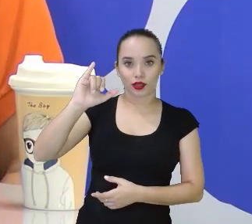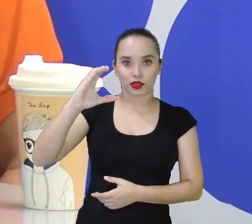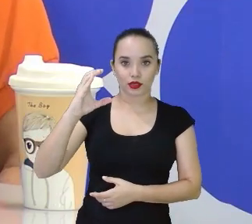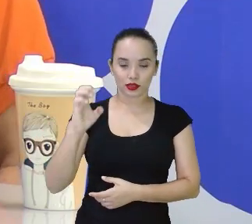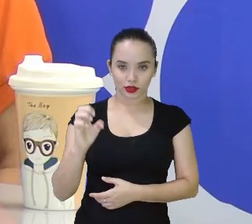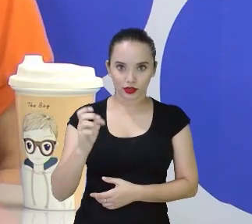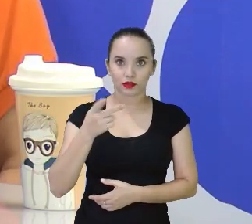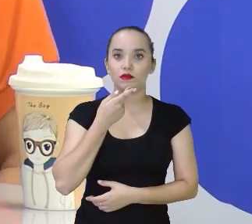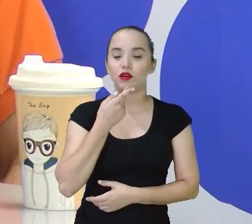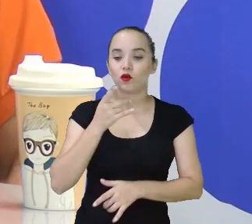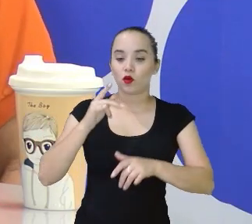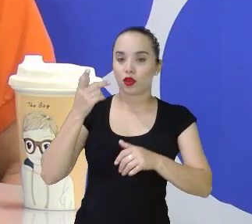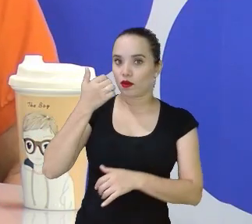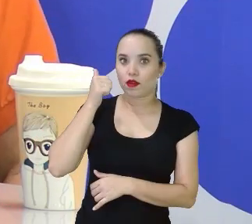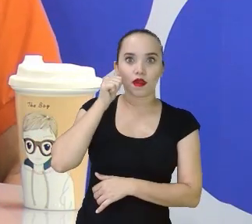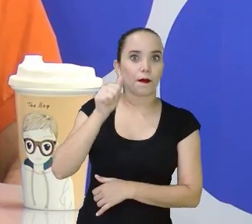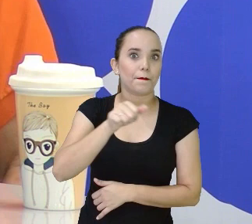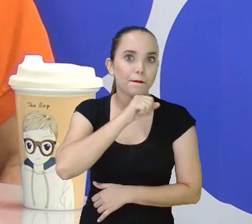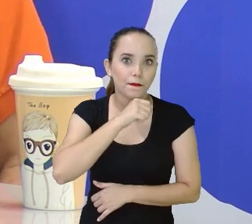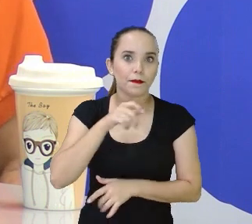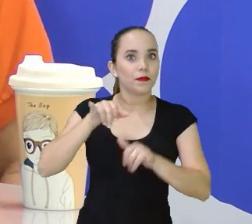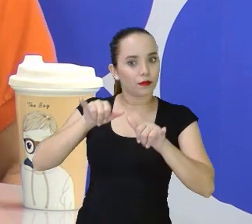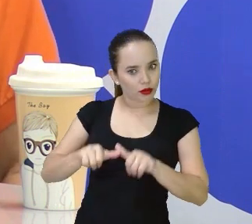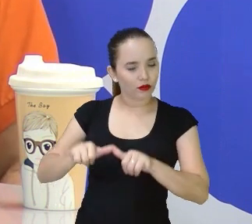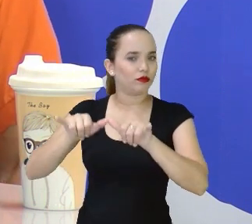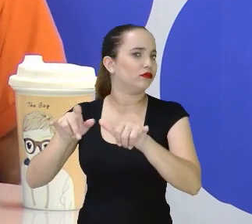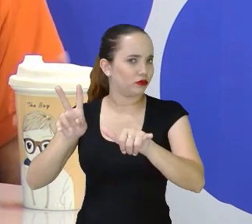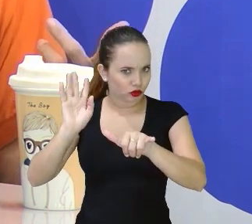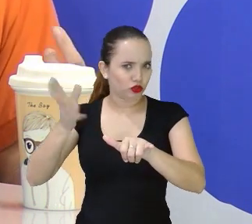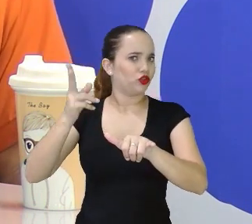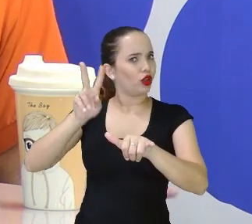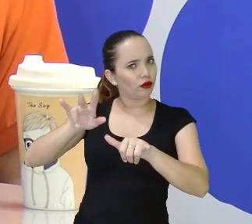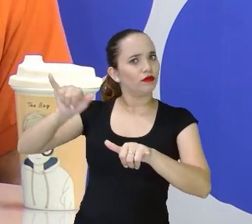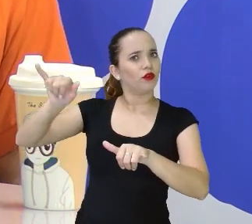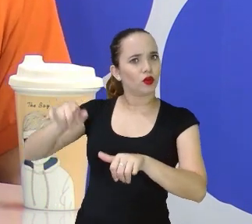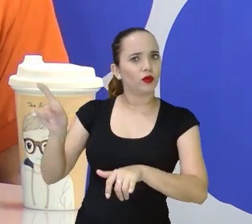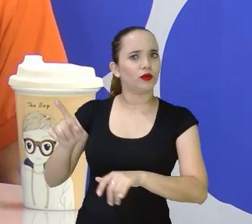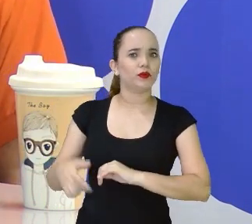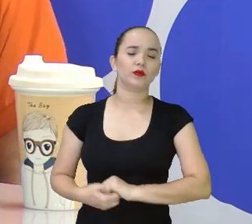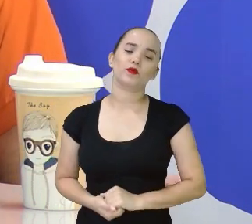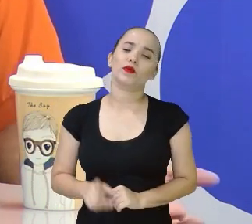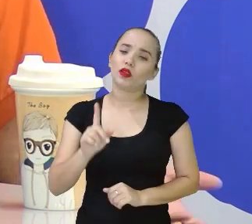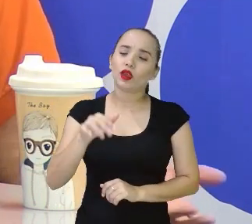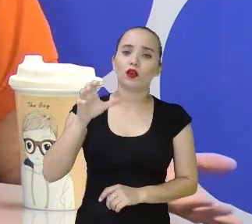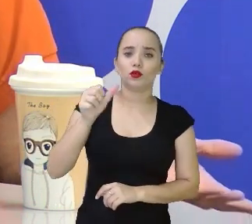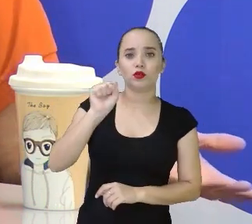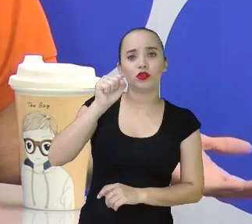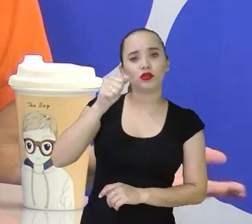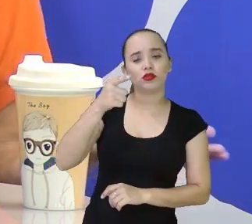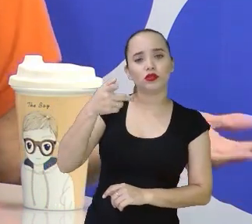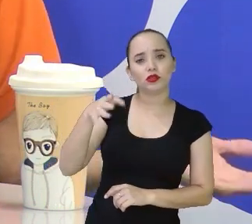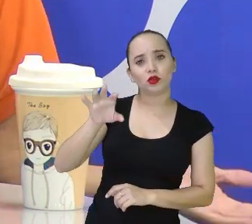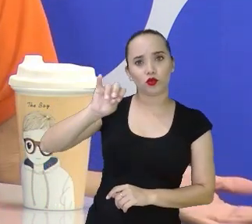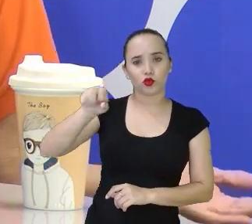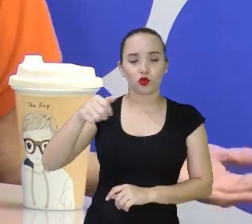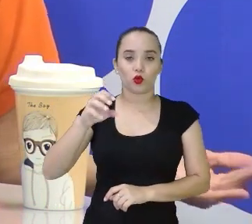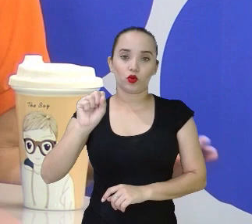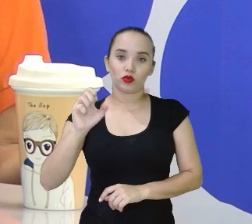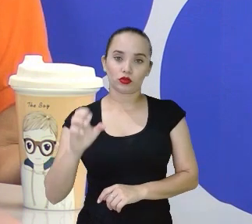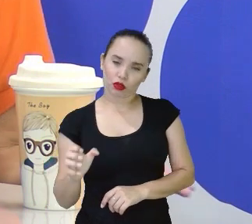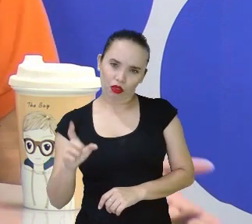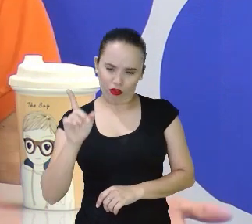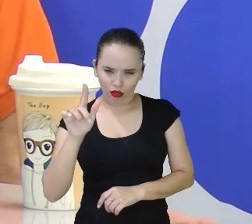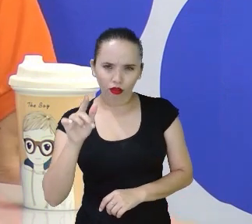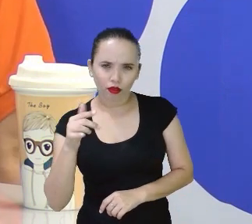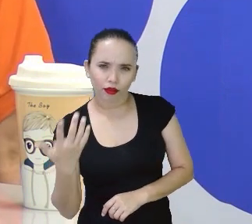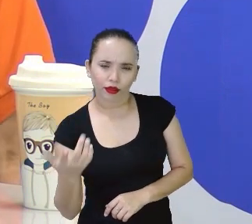dela já foi no mercado. Agora eu não sei qual foi o mercado, né? Se for o mercado de São José, né? O nosso querido mercado de São José aqui